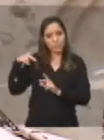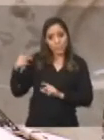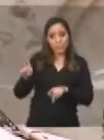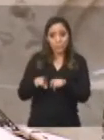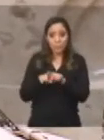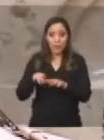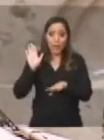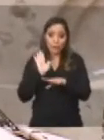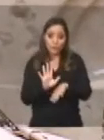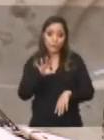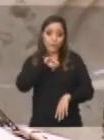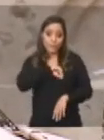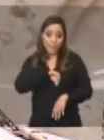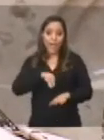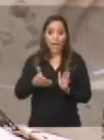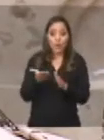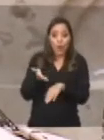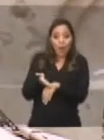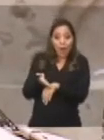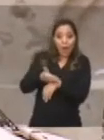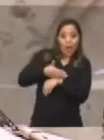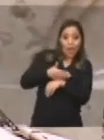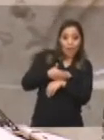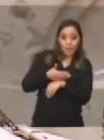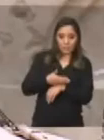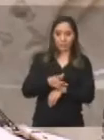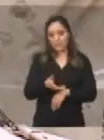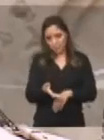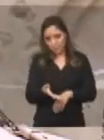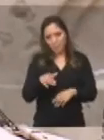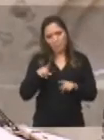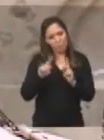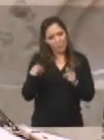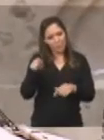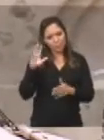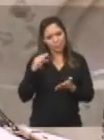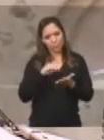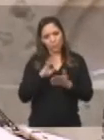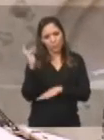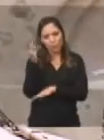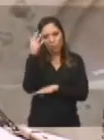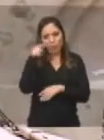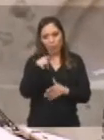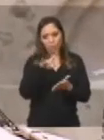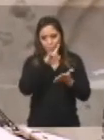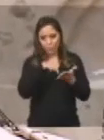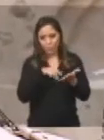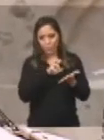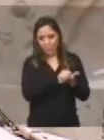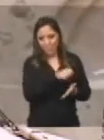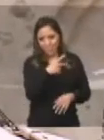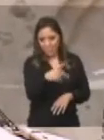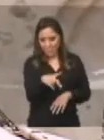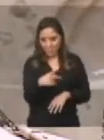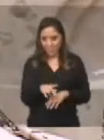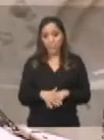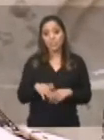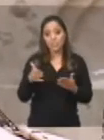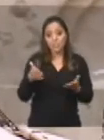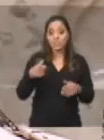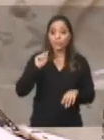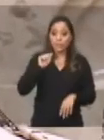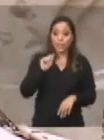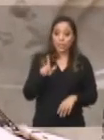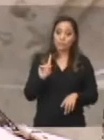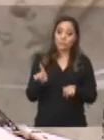não há nos autos nenhuma comprovação formal do contrato. Declaração à Receita. Nada que demonstre que esses